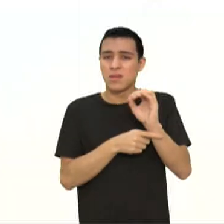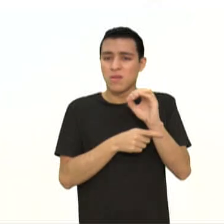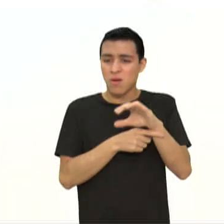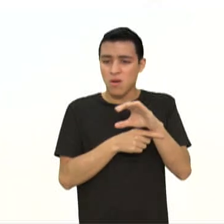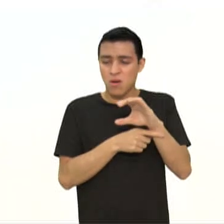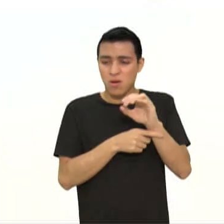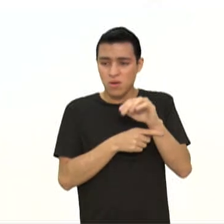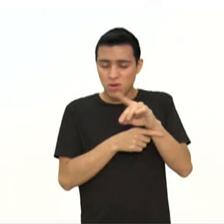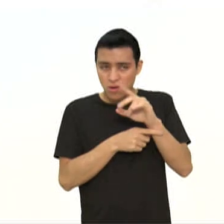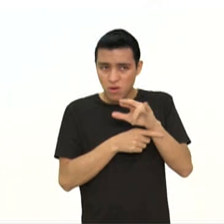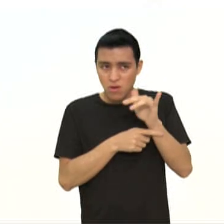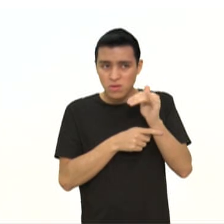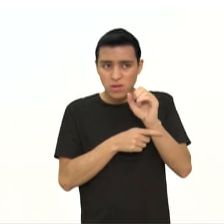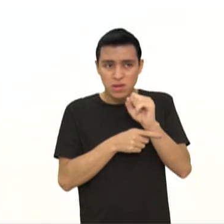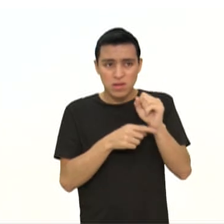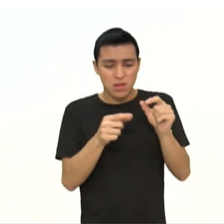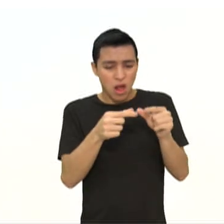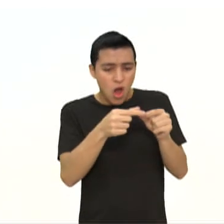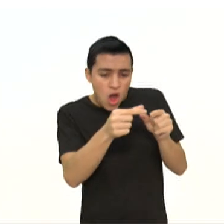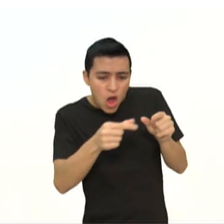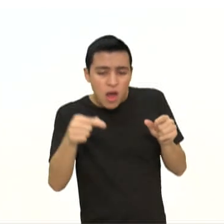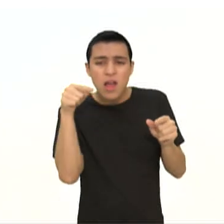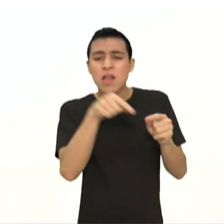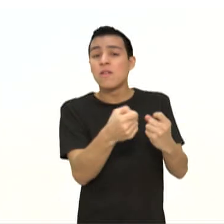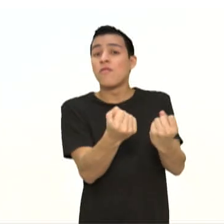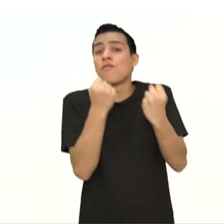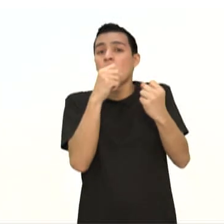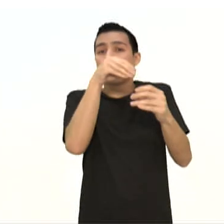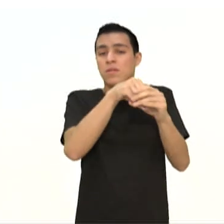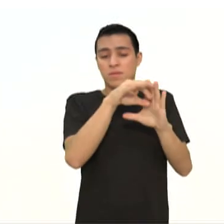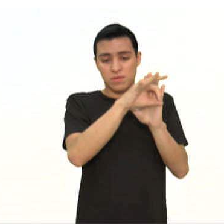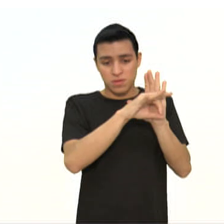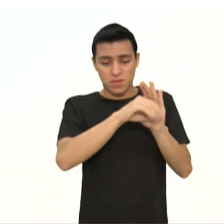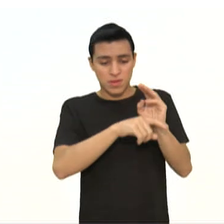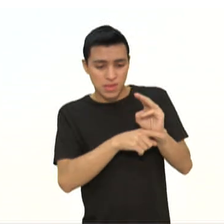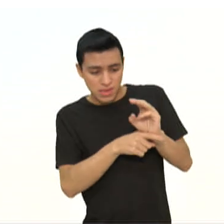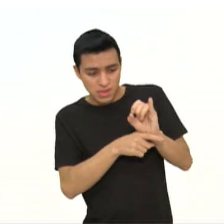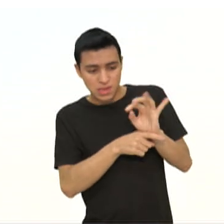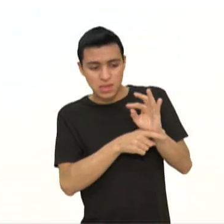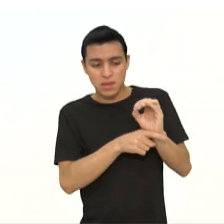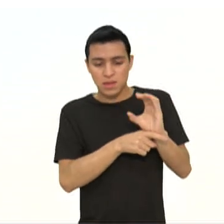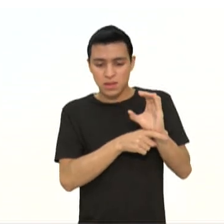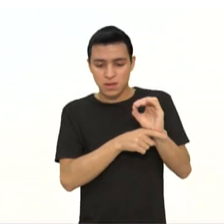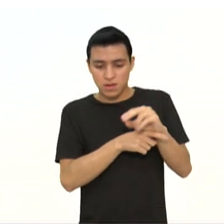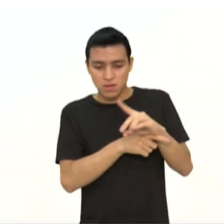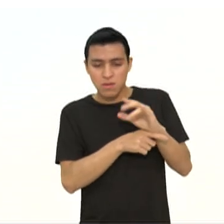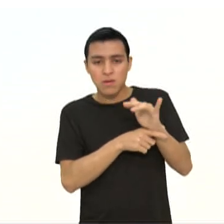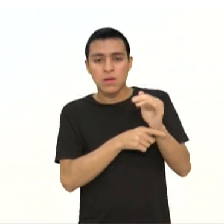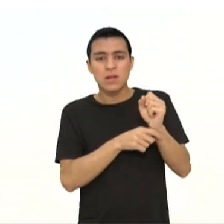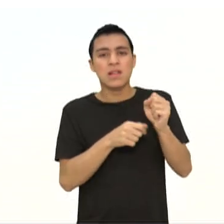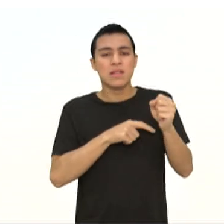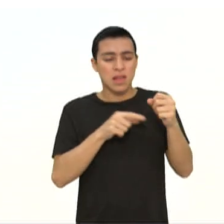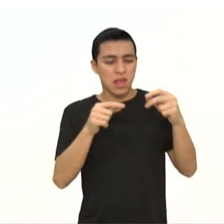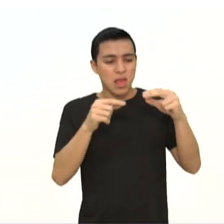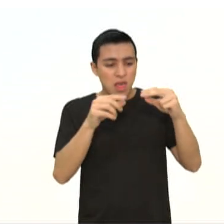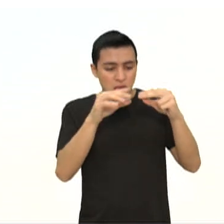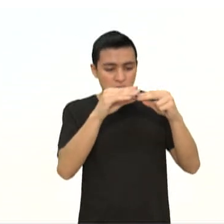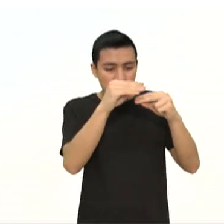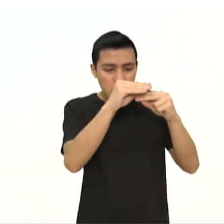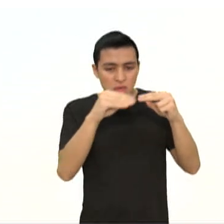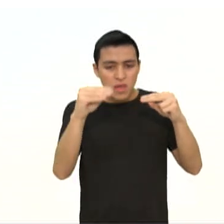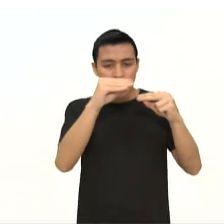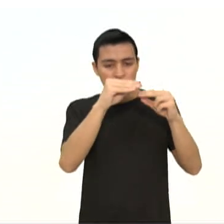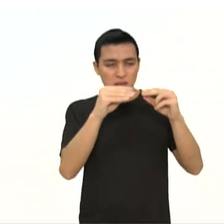É ali que vem todo o poder da sua célula. As mitocôndrias são estruturas com dupla membrana. A membrana